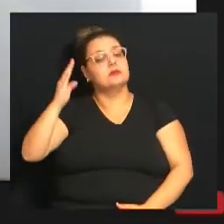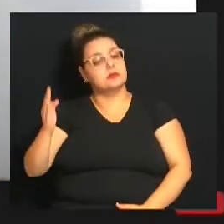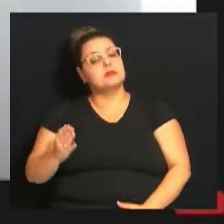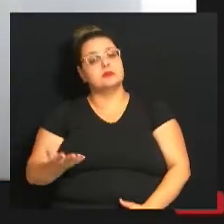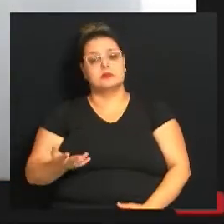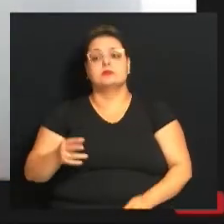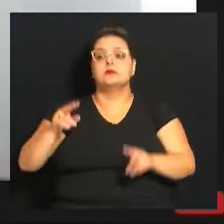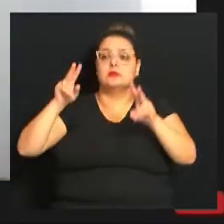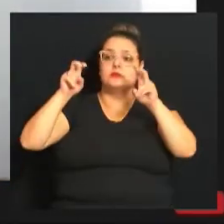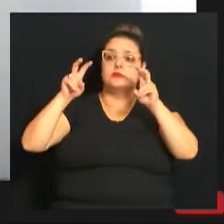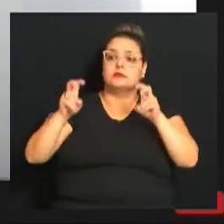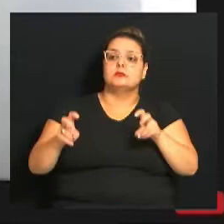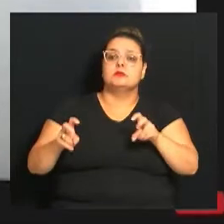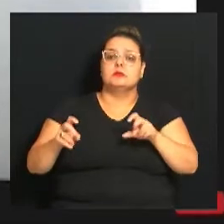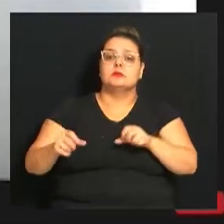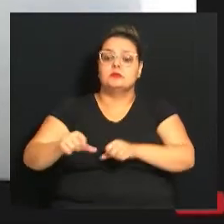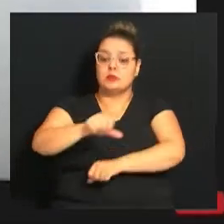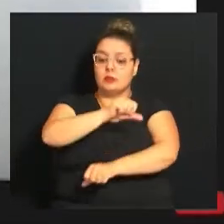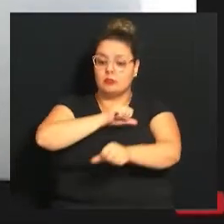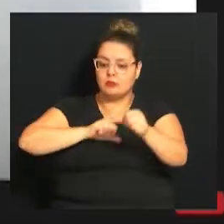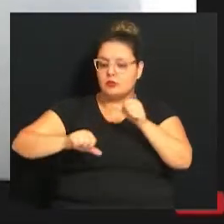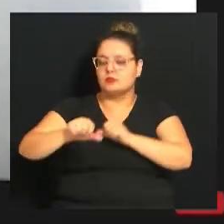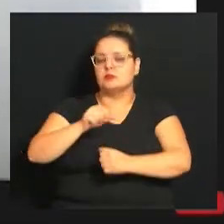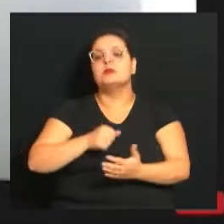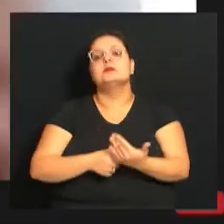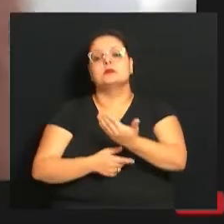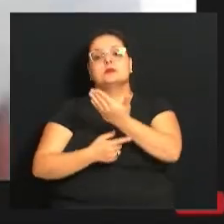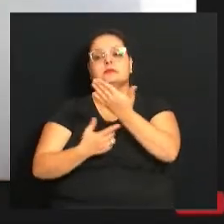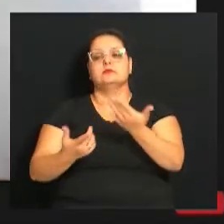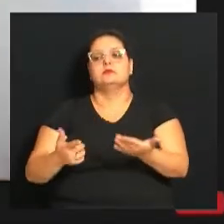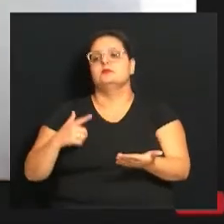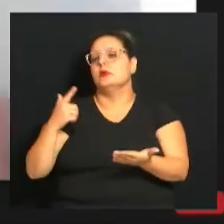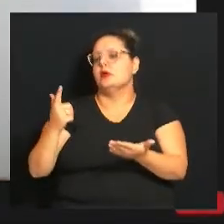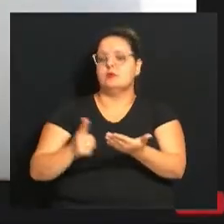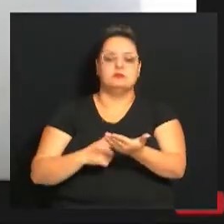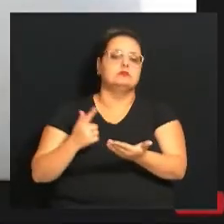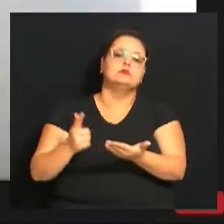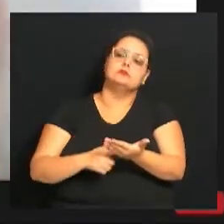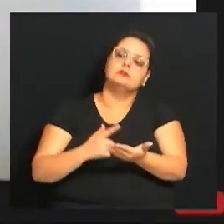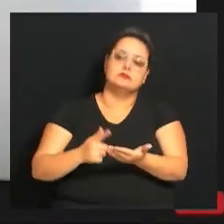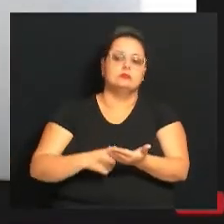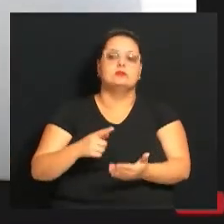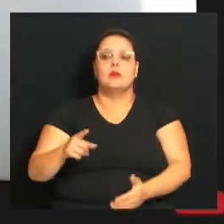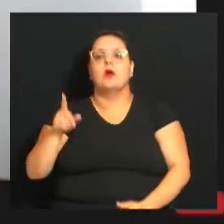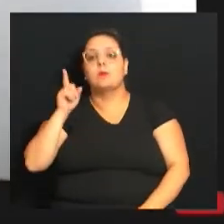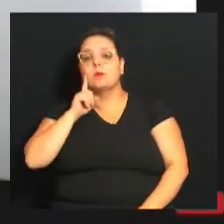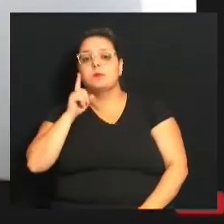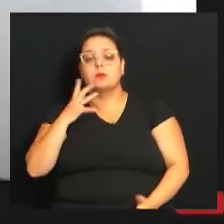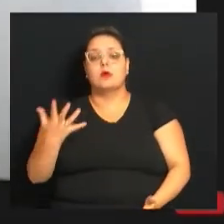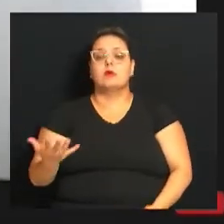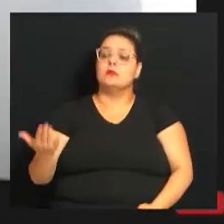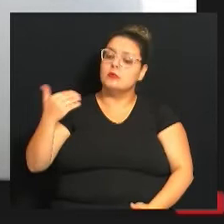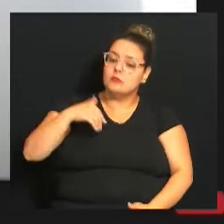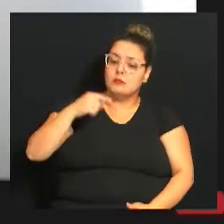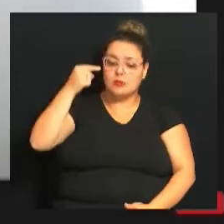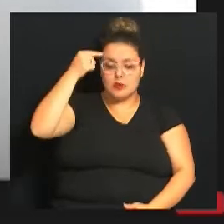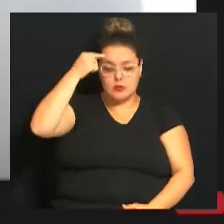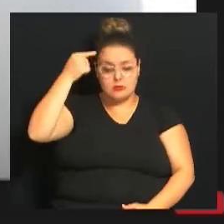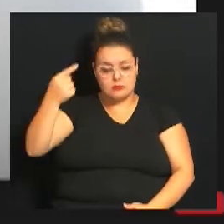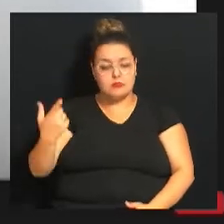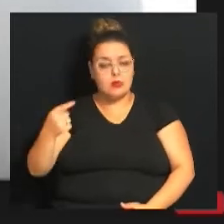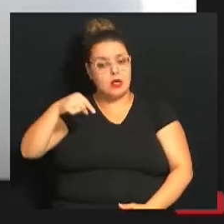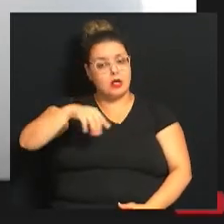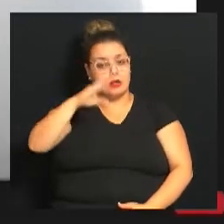que é essa revolução comunicacional. Tem muito livro de autor americano. Eu falei, cara, vamos trazer isso para o nosso universo aqui no